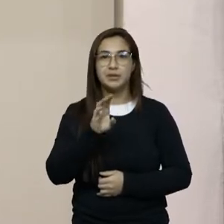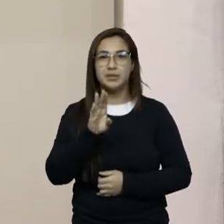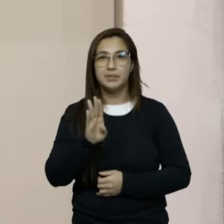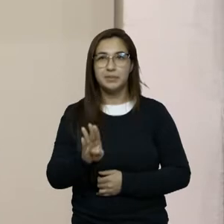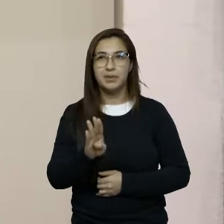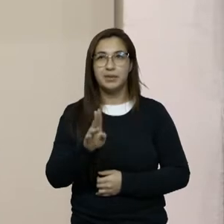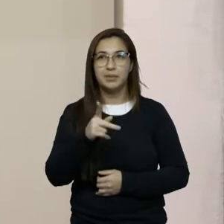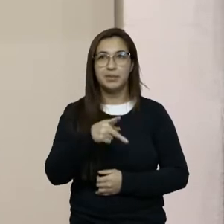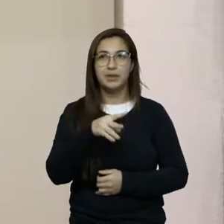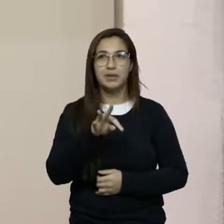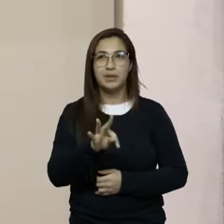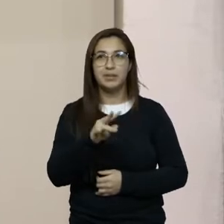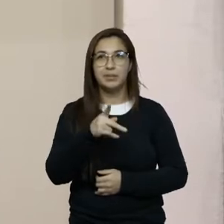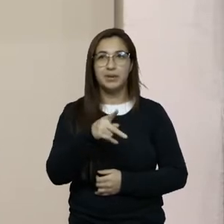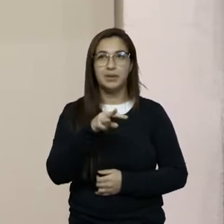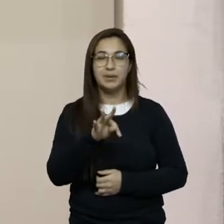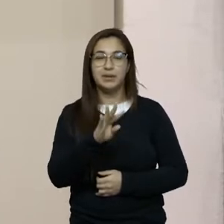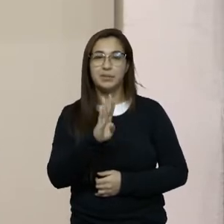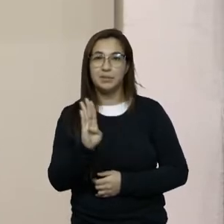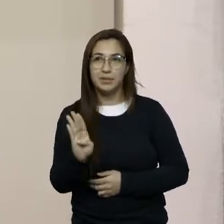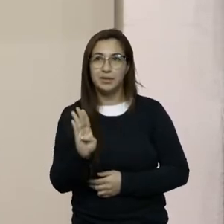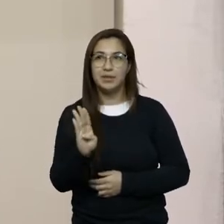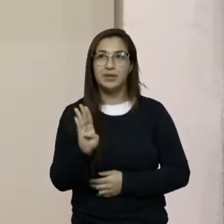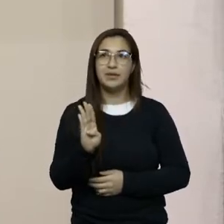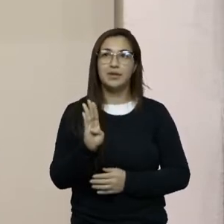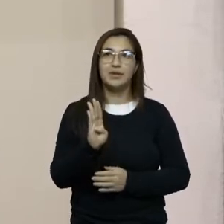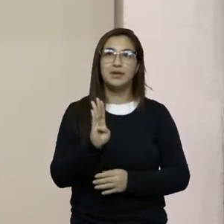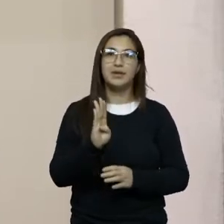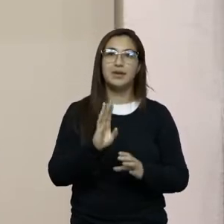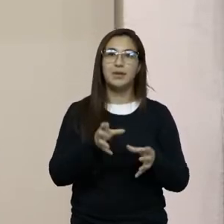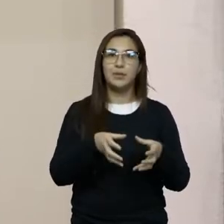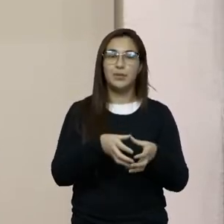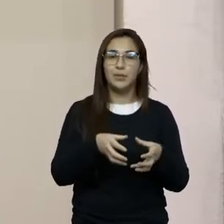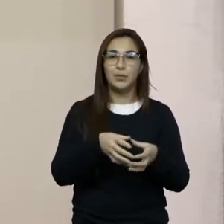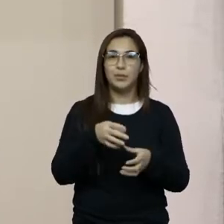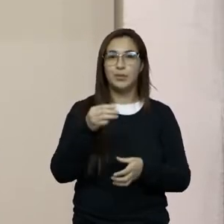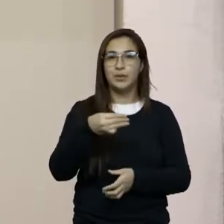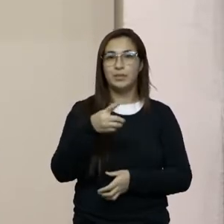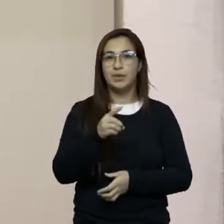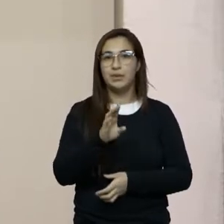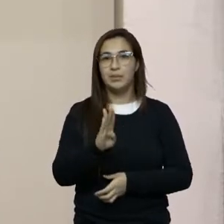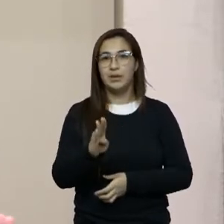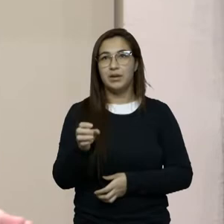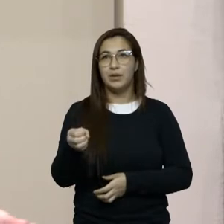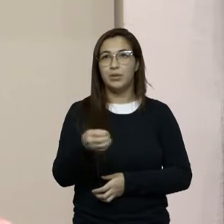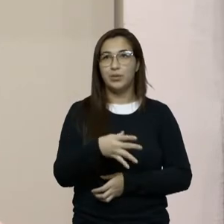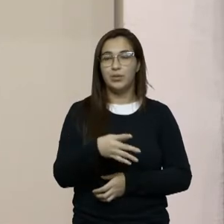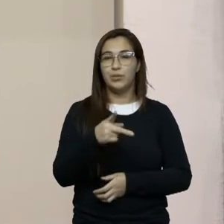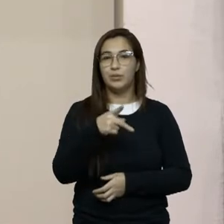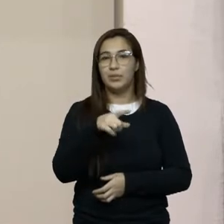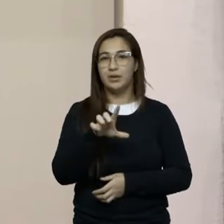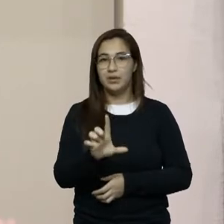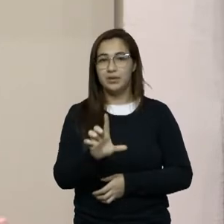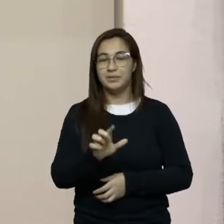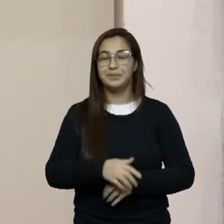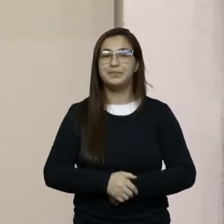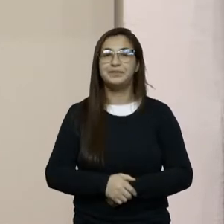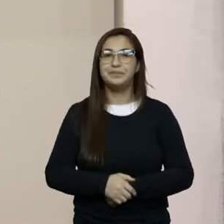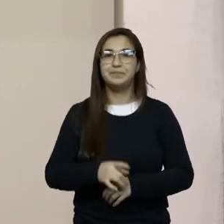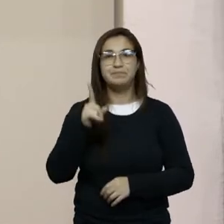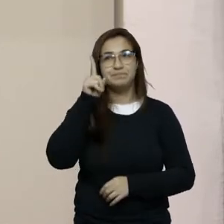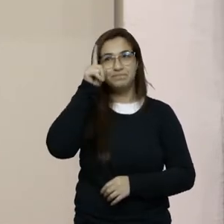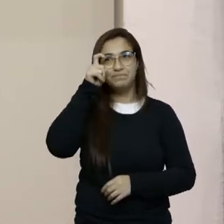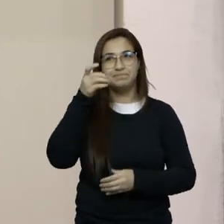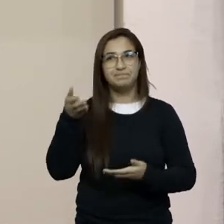PT PTB bloco MDB novo União ipe com a palavra o deputado Marcos